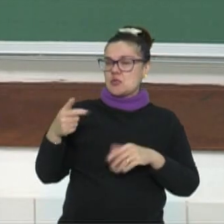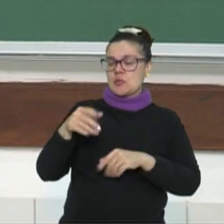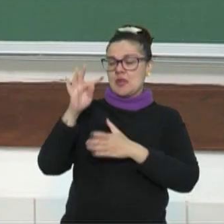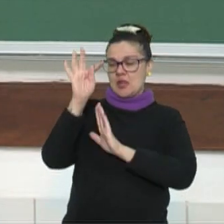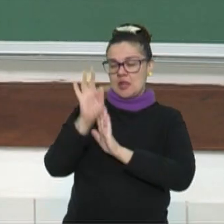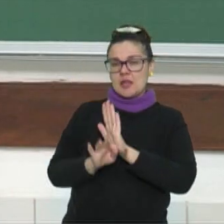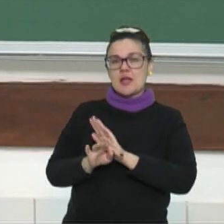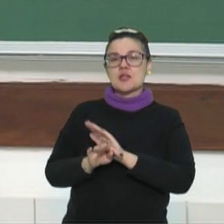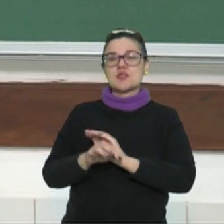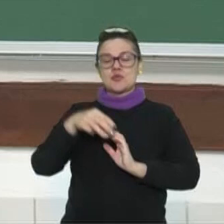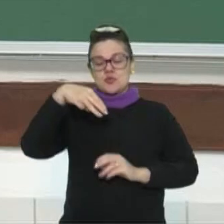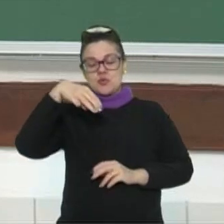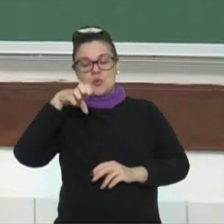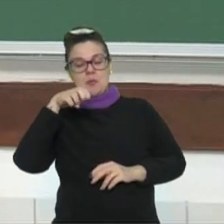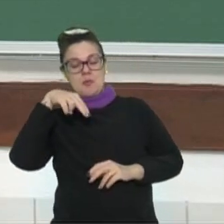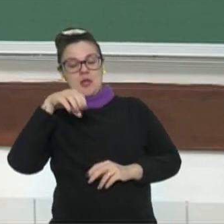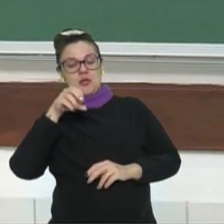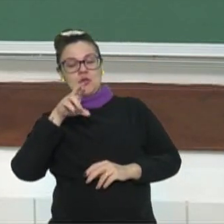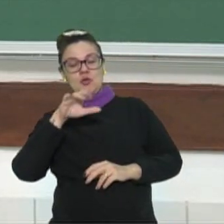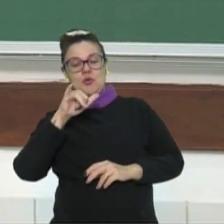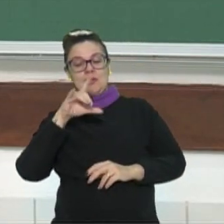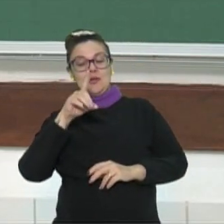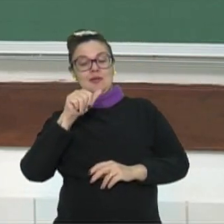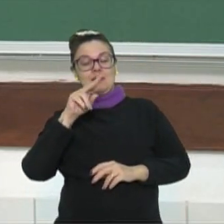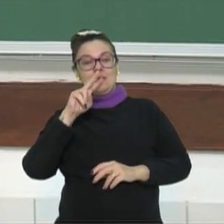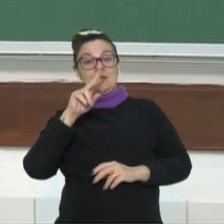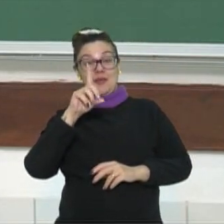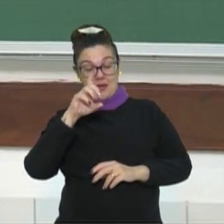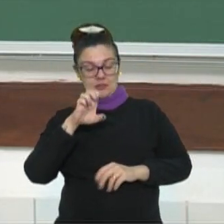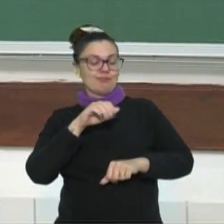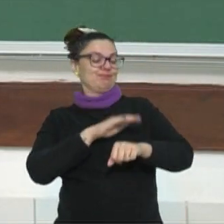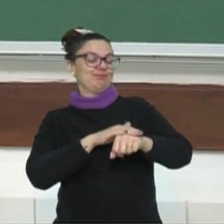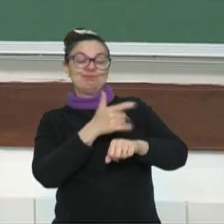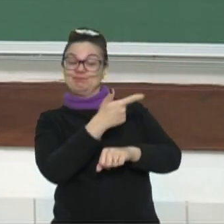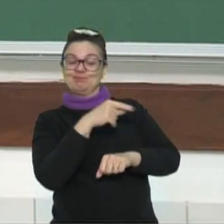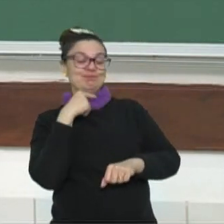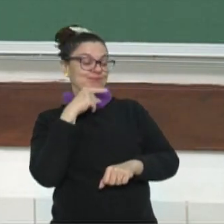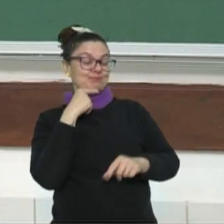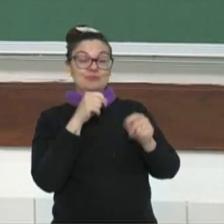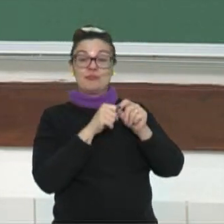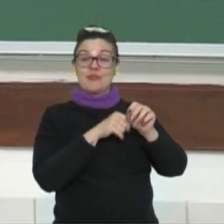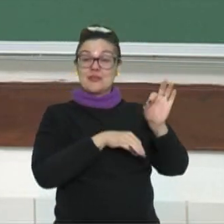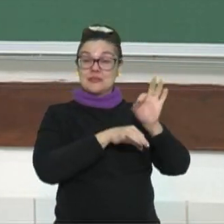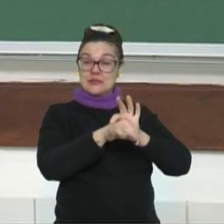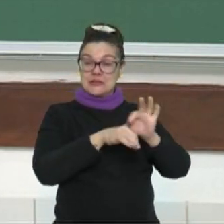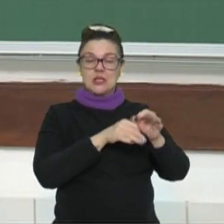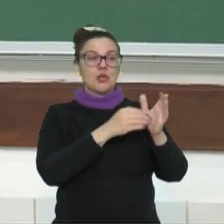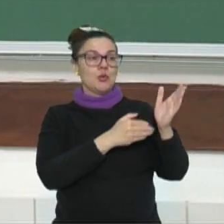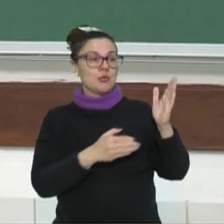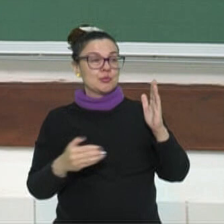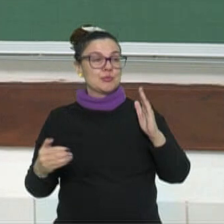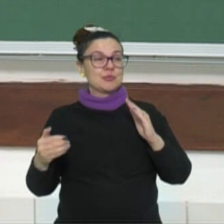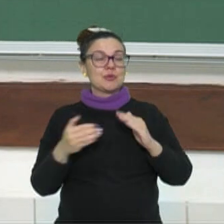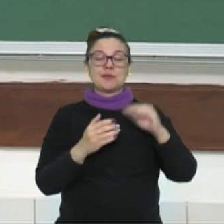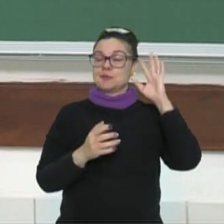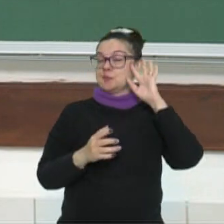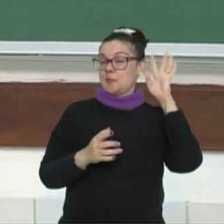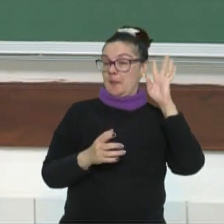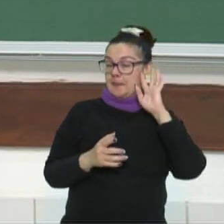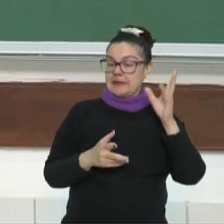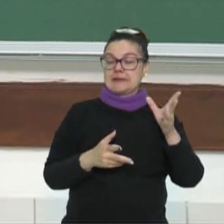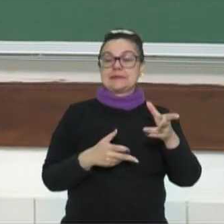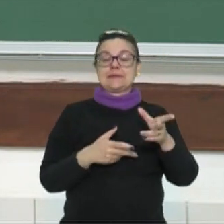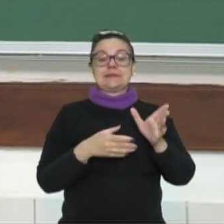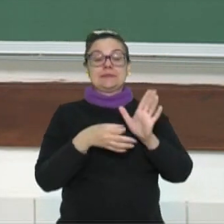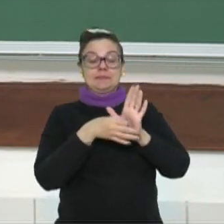isso. Menoridade, quando você não tem autonomia sobre as suas ações e mensura-se tudo aquilo que você pensa, aquilo que